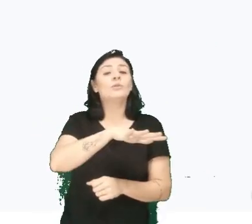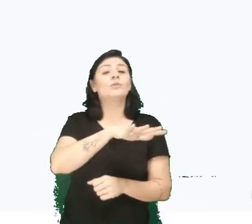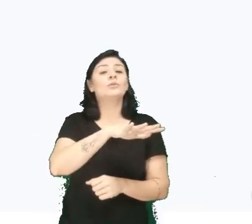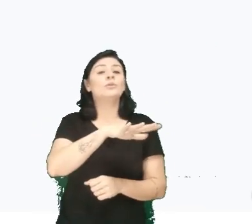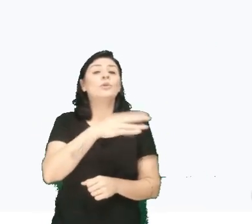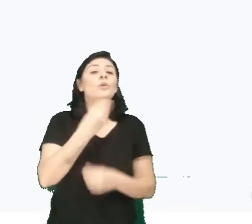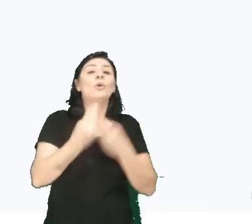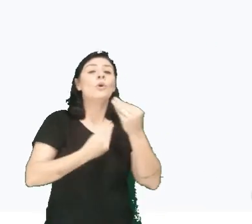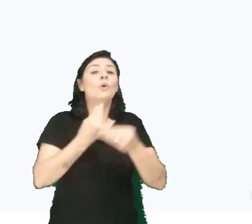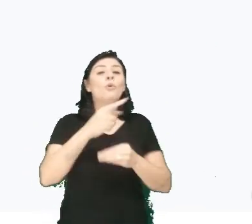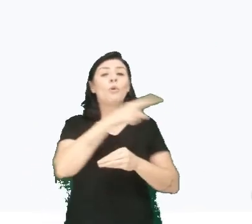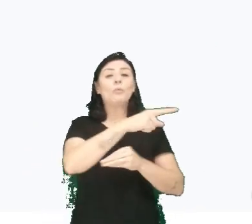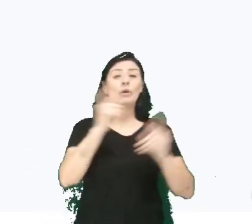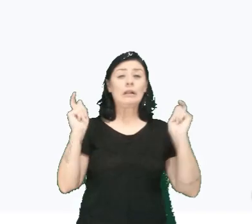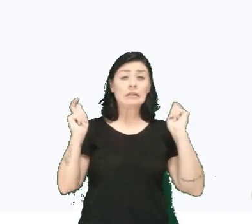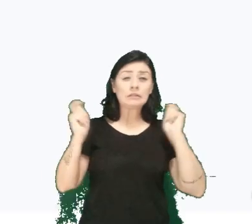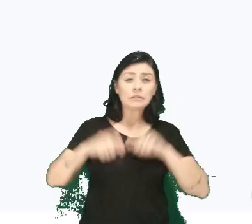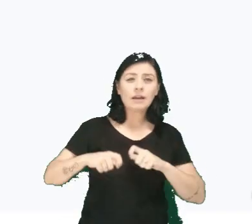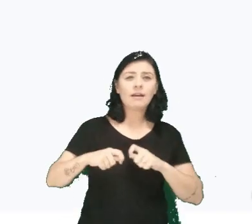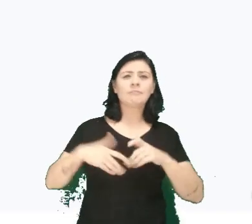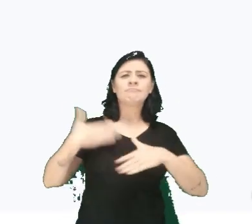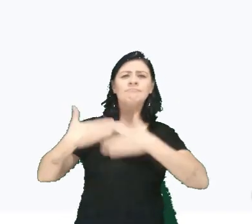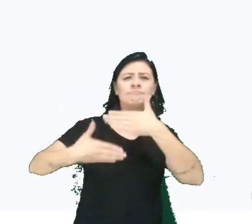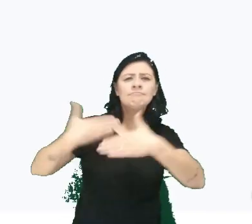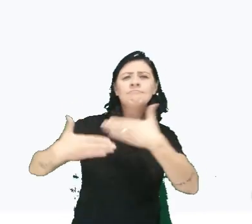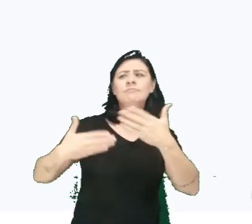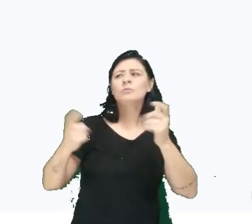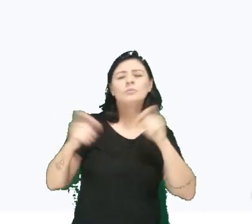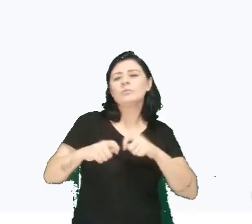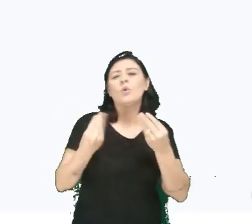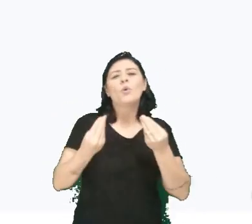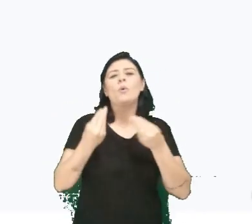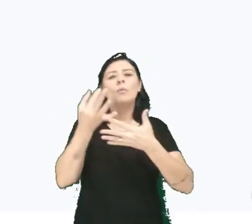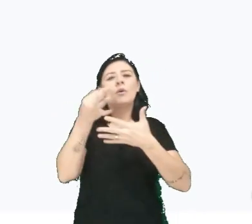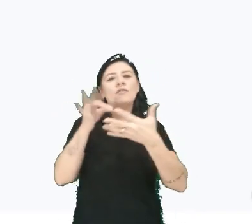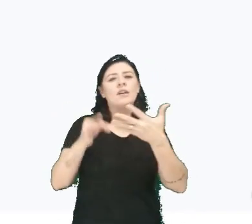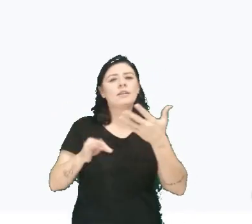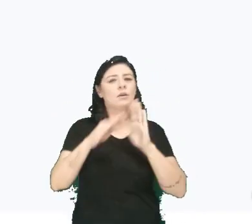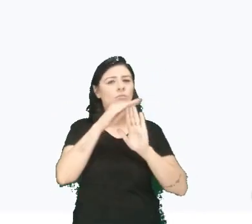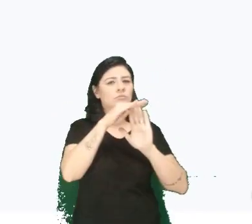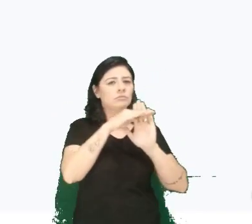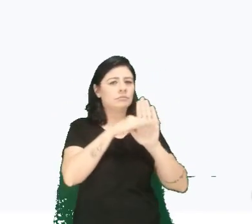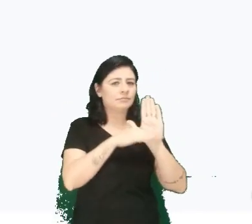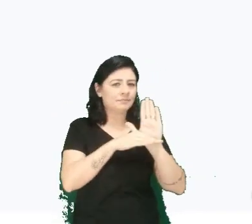como que está o desempenho dele aqui nesses critérios avaliativos.